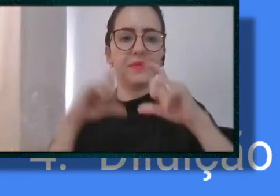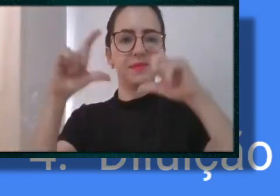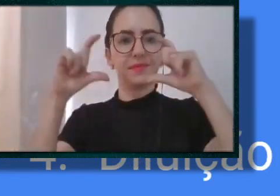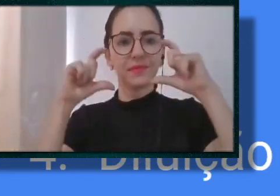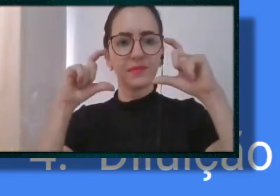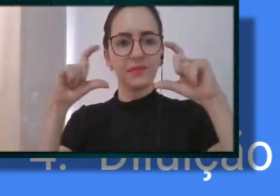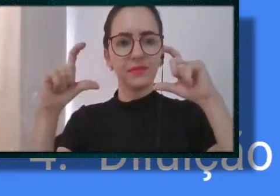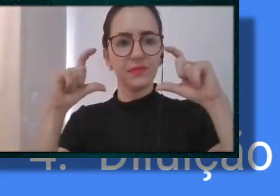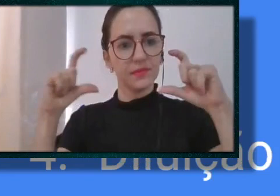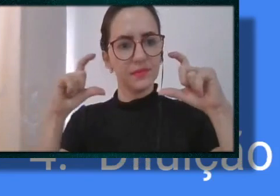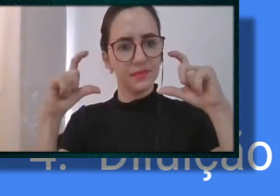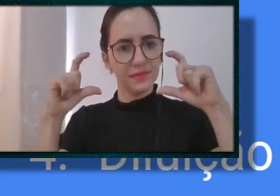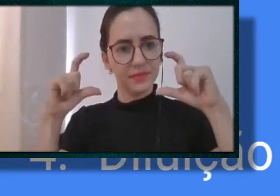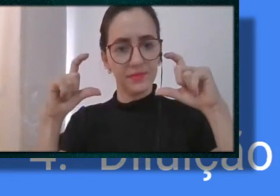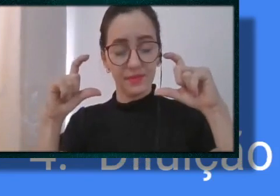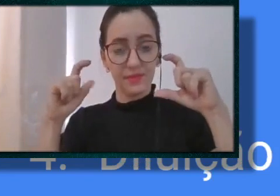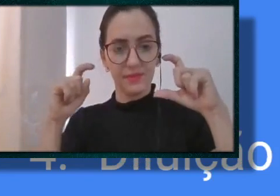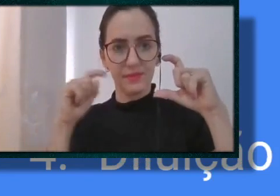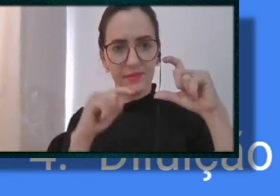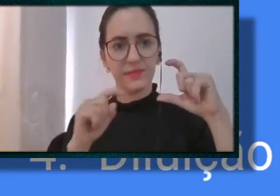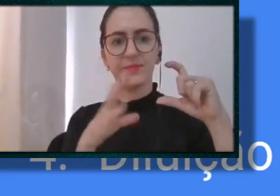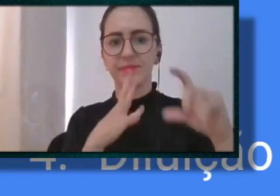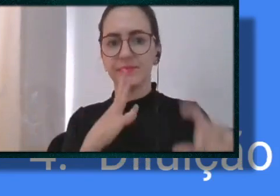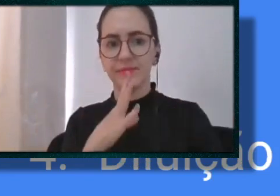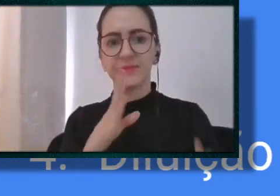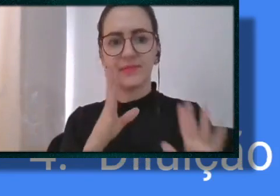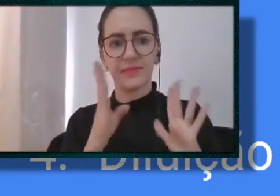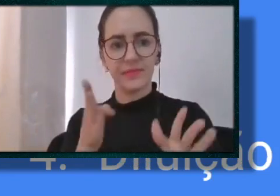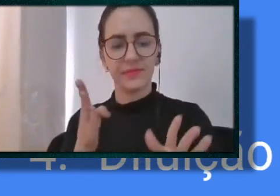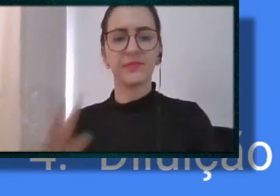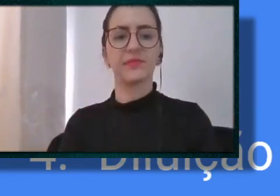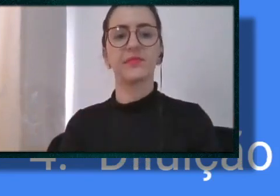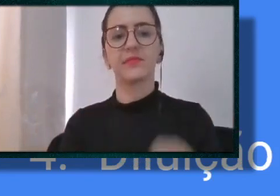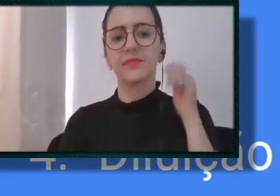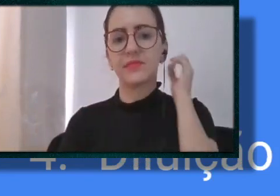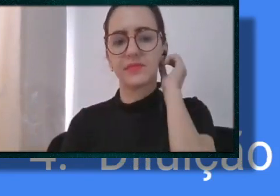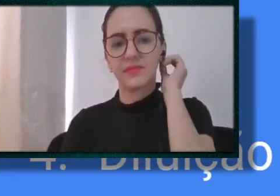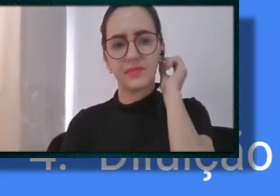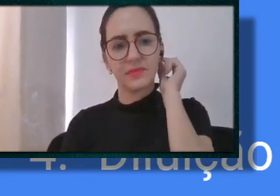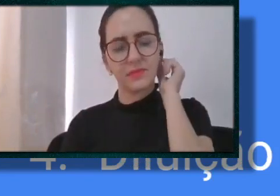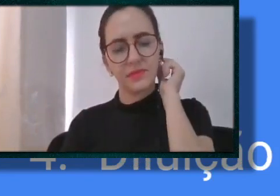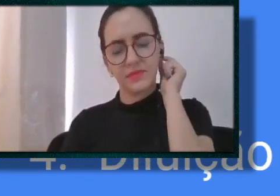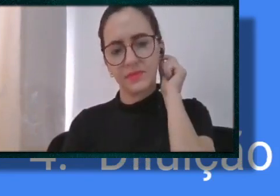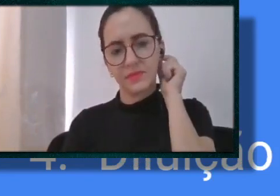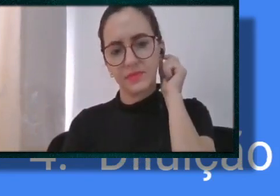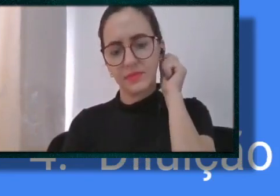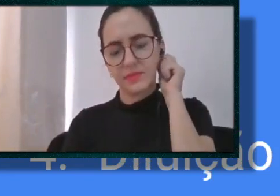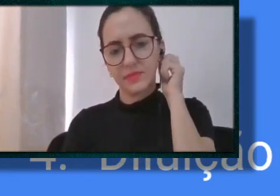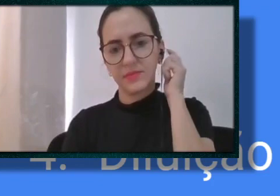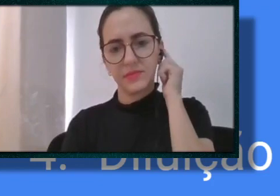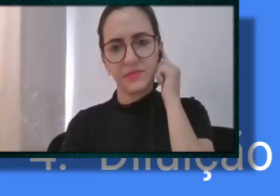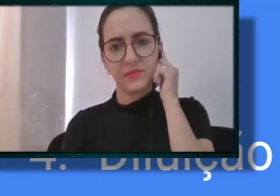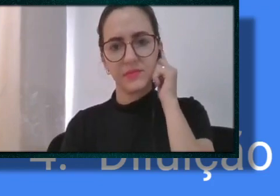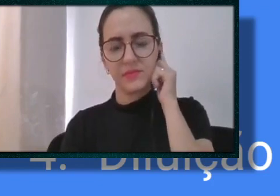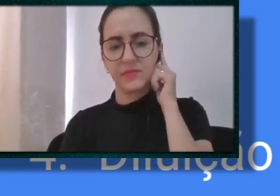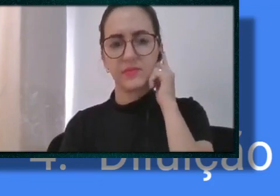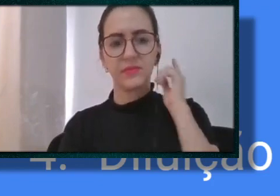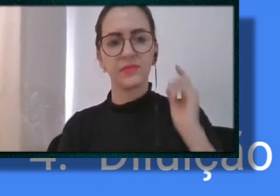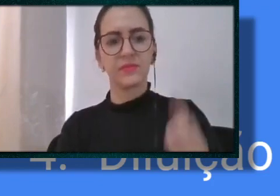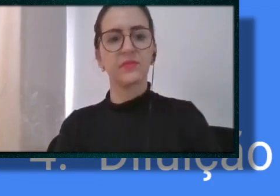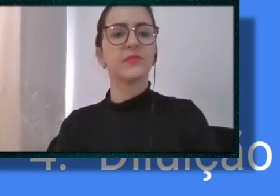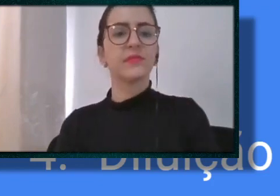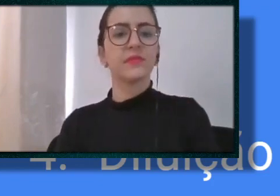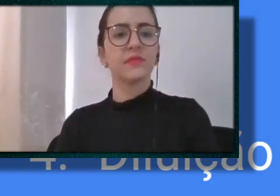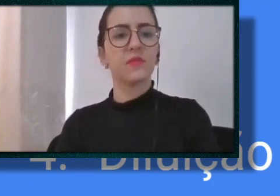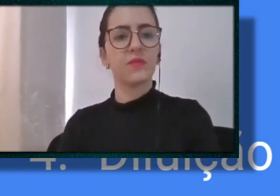acho que seja um fato importante. A gente vai apenas entender que ela existe para utilização. Onde a gente tem um cálculo de proporção